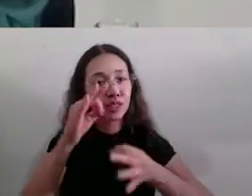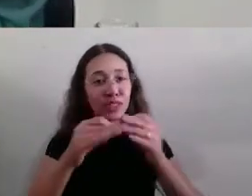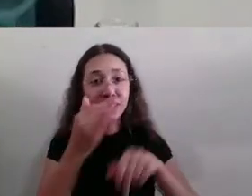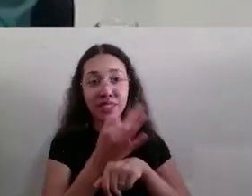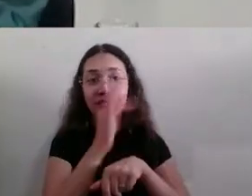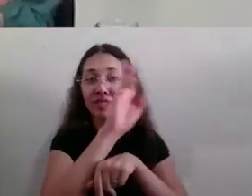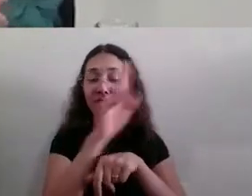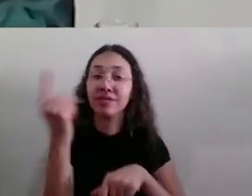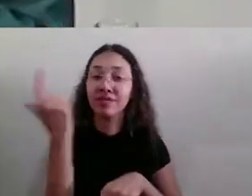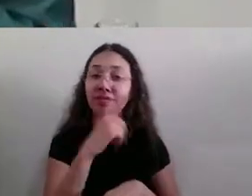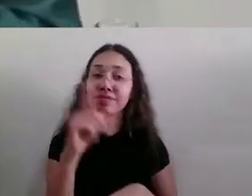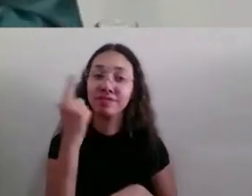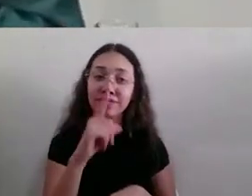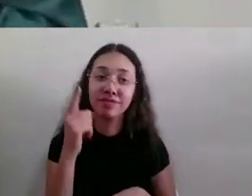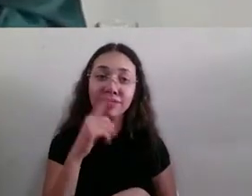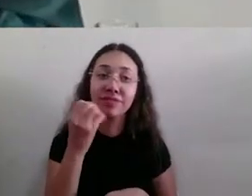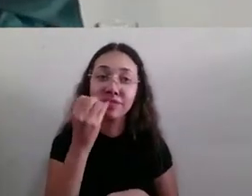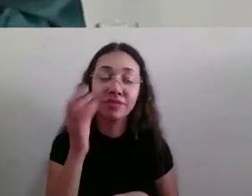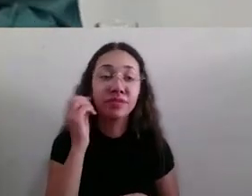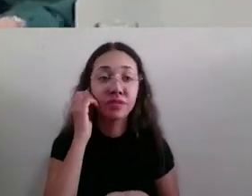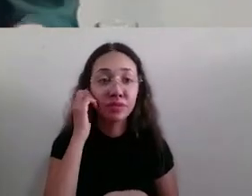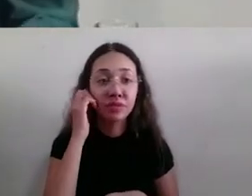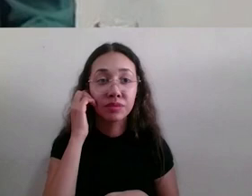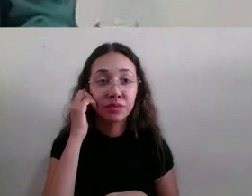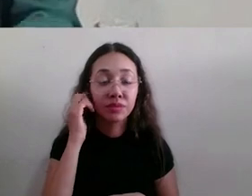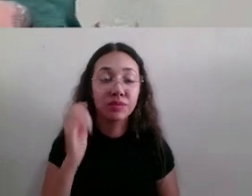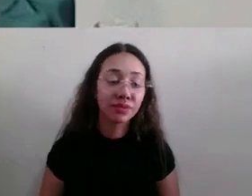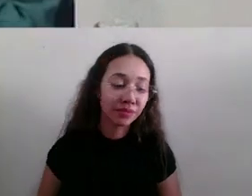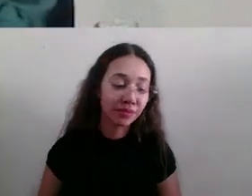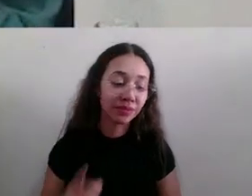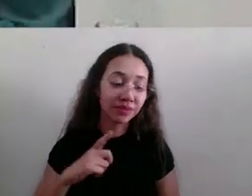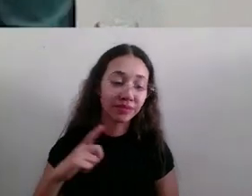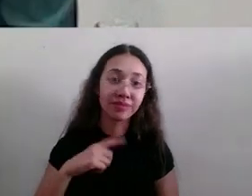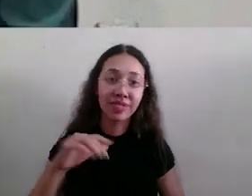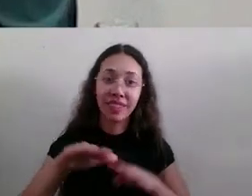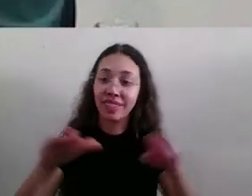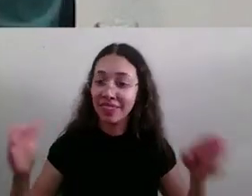o fato de estar na banca